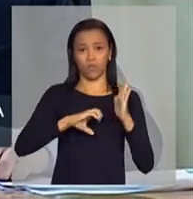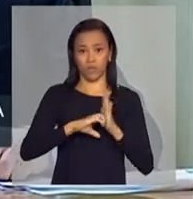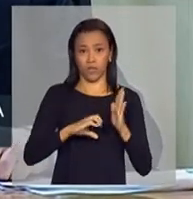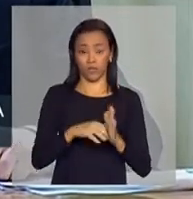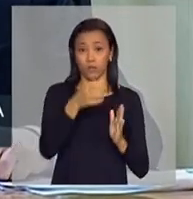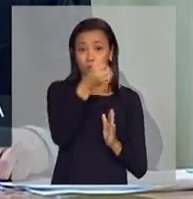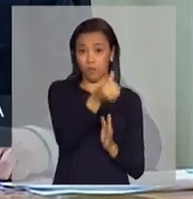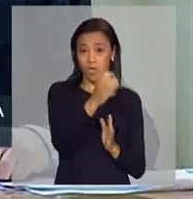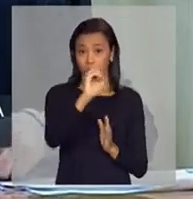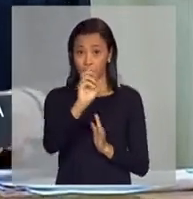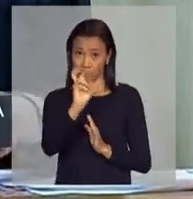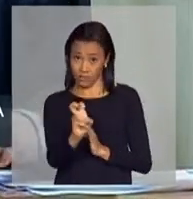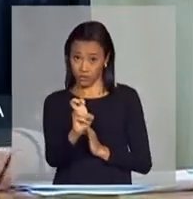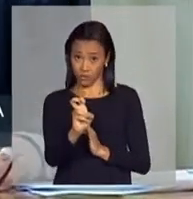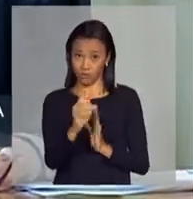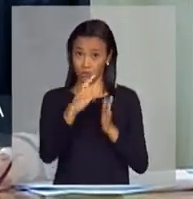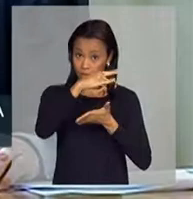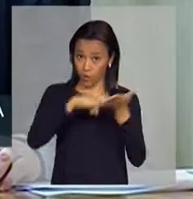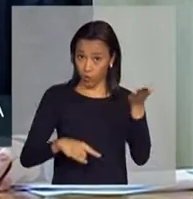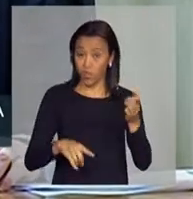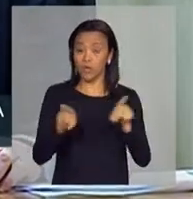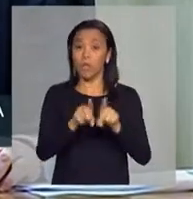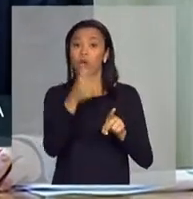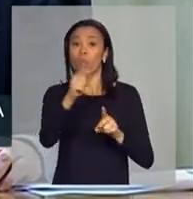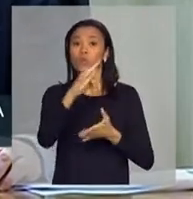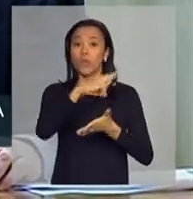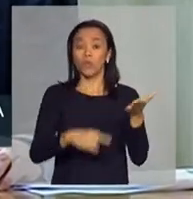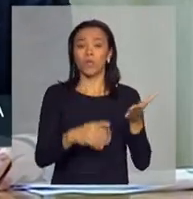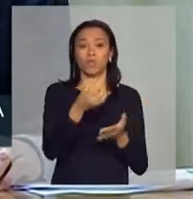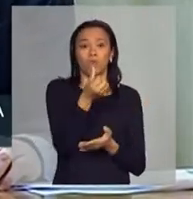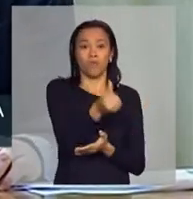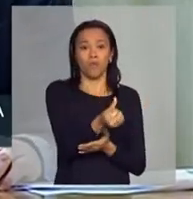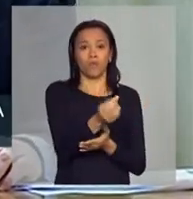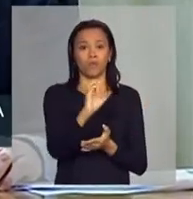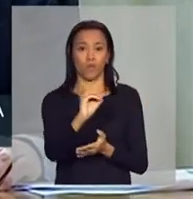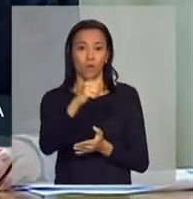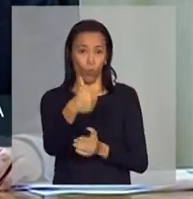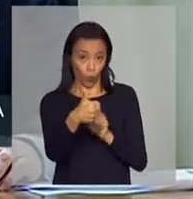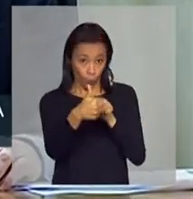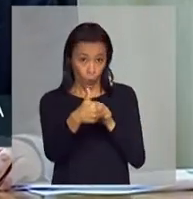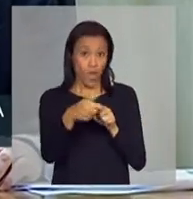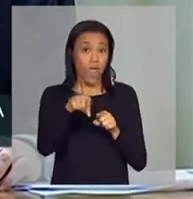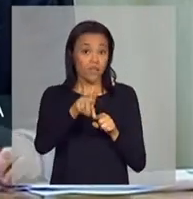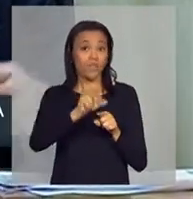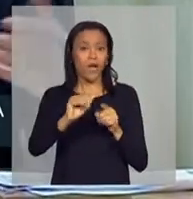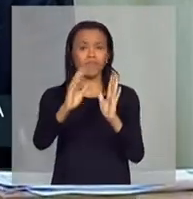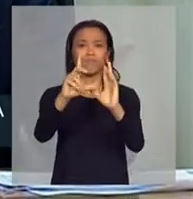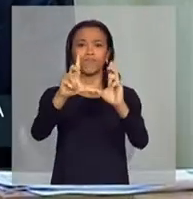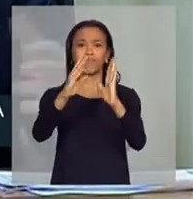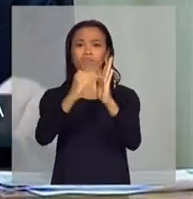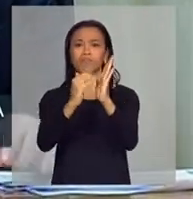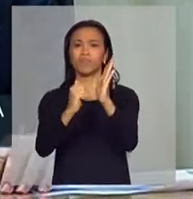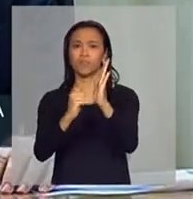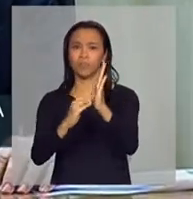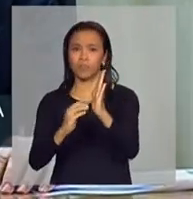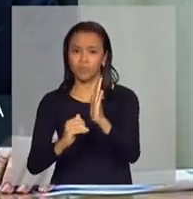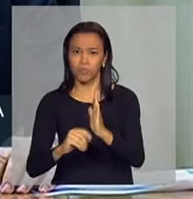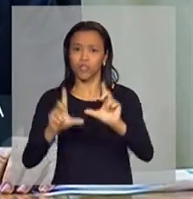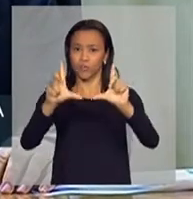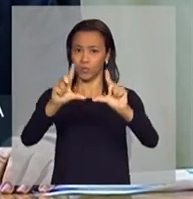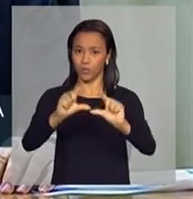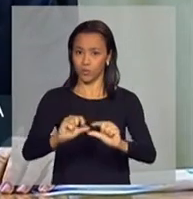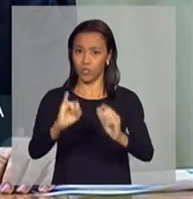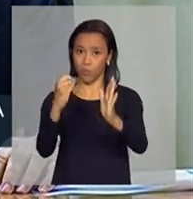605 e também a medida 601 é aquela que faz várias desonerações Inclusive a folha